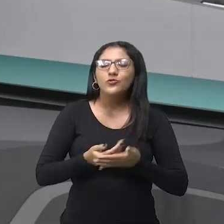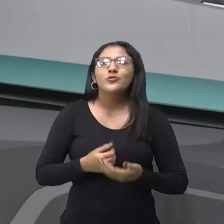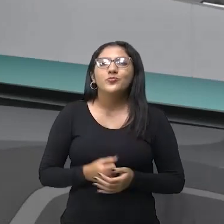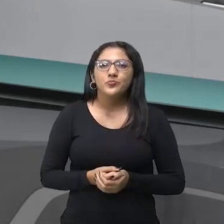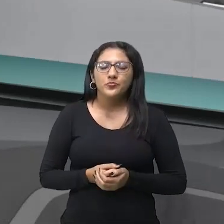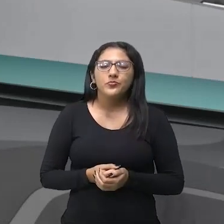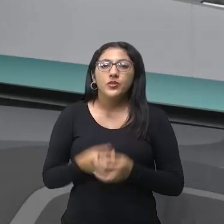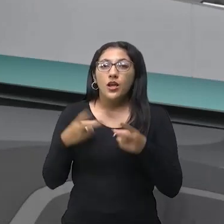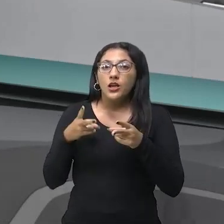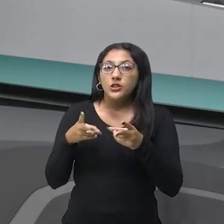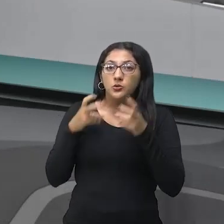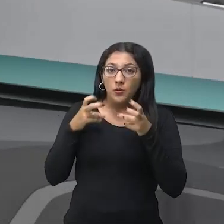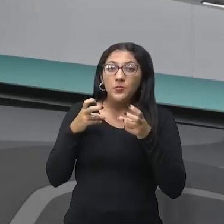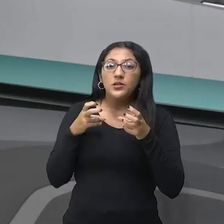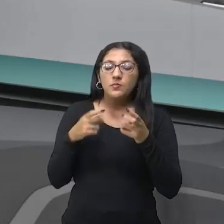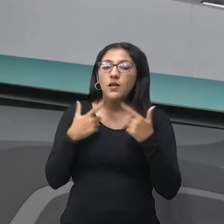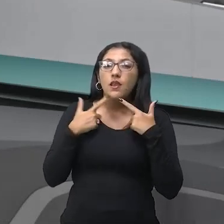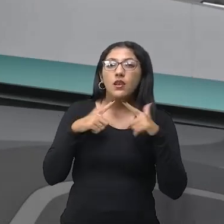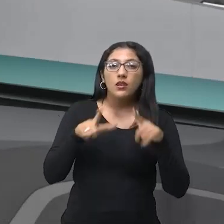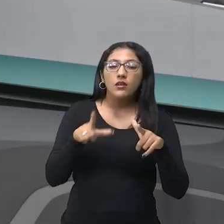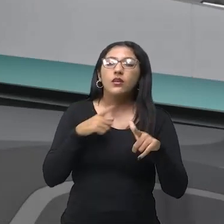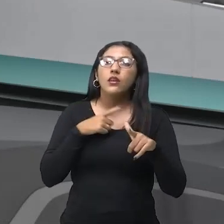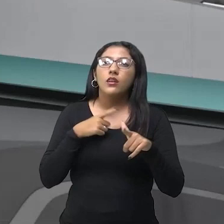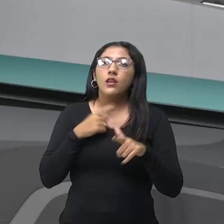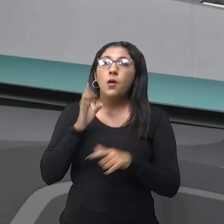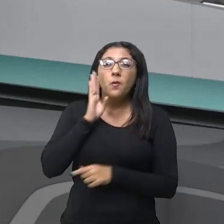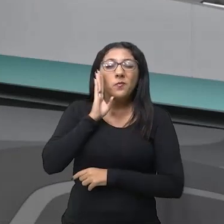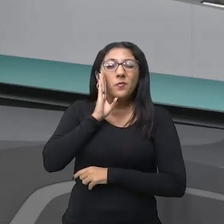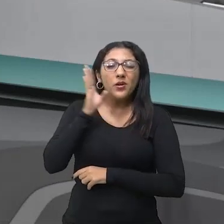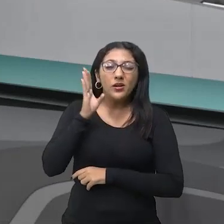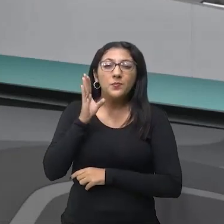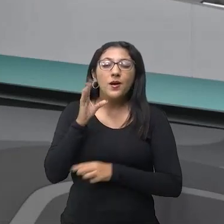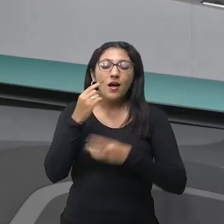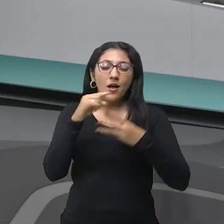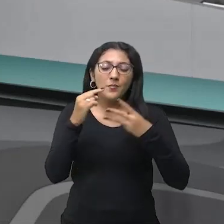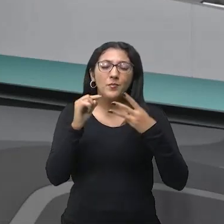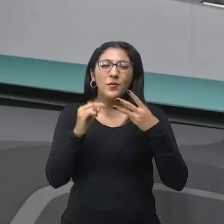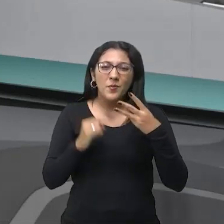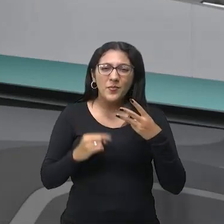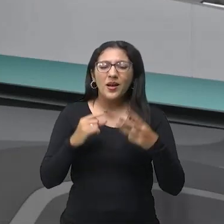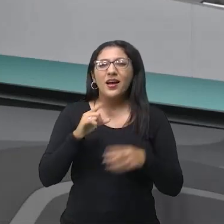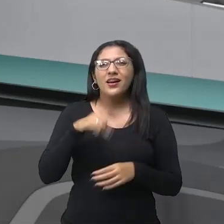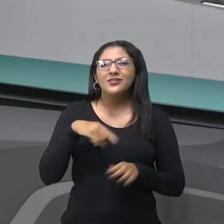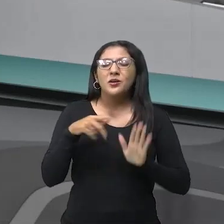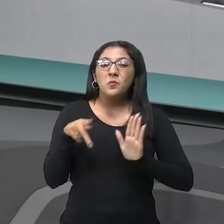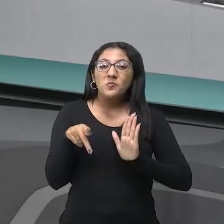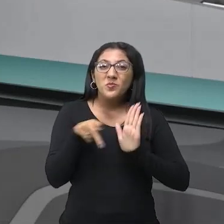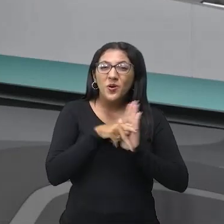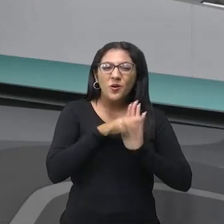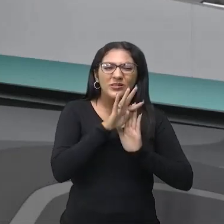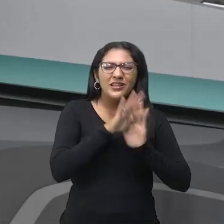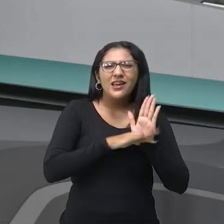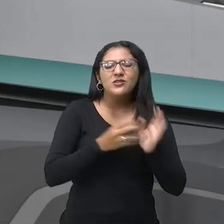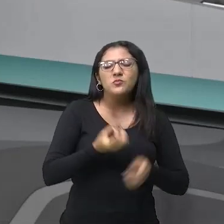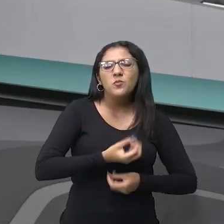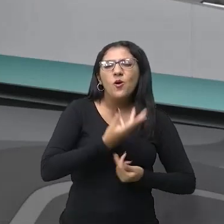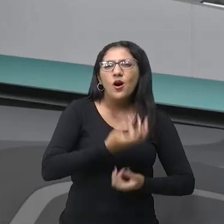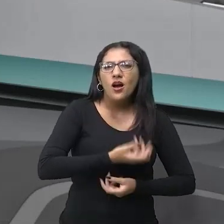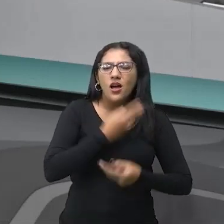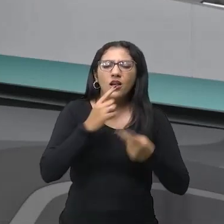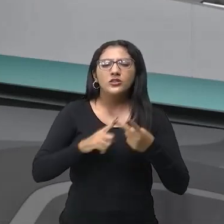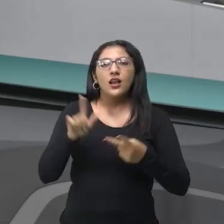Vamos observar que por meio da linguagem, em especial essa linguagem aí que é própria dos textos poéticos,